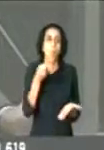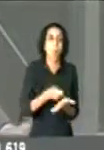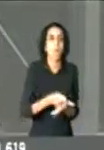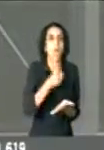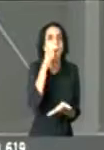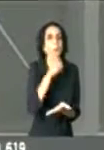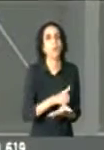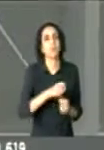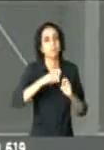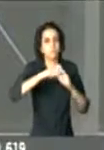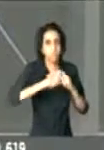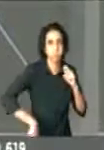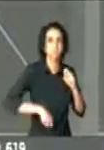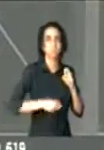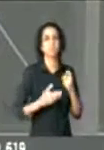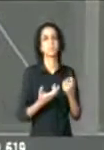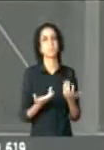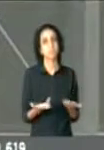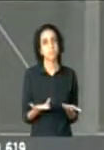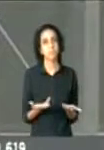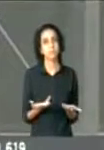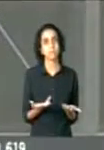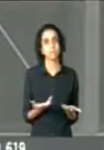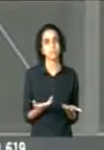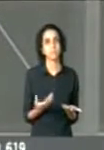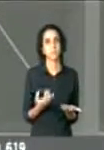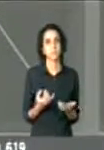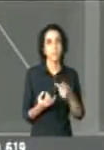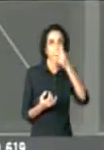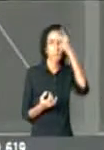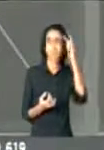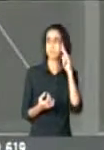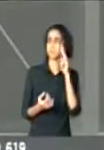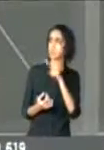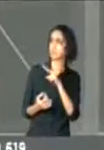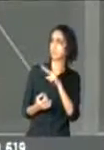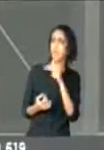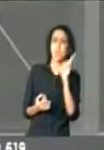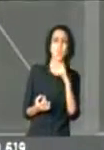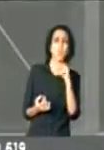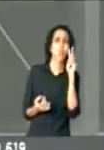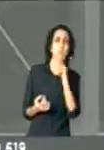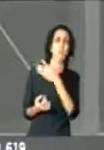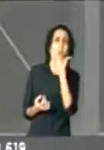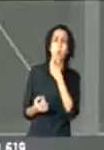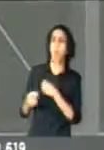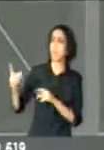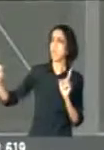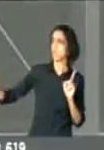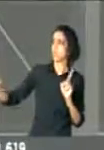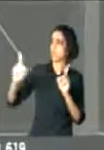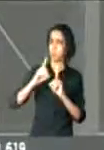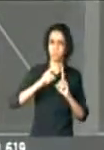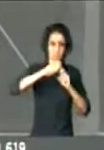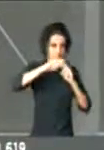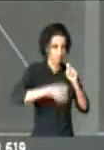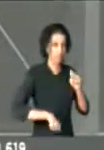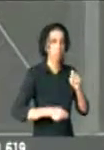a ter conjunção carnal com quem ela nunca viu, com quem ela não conhece, com quem ela não